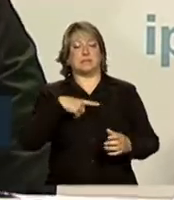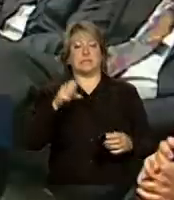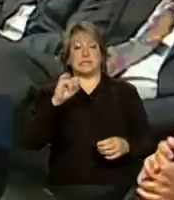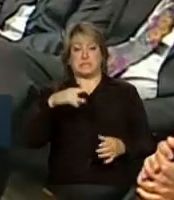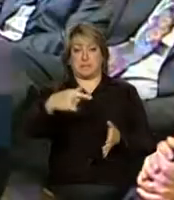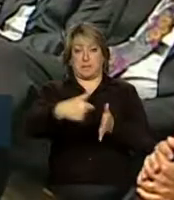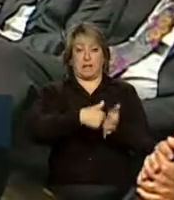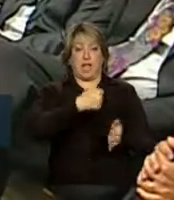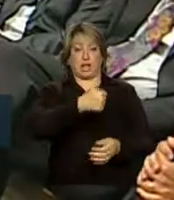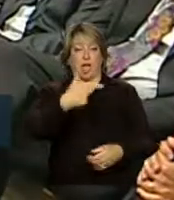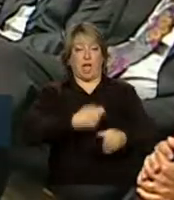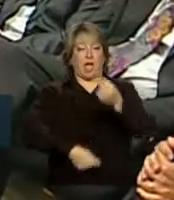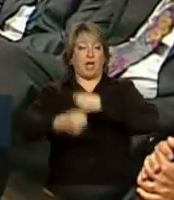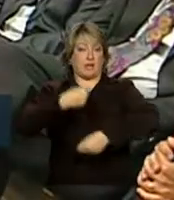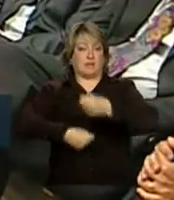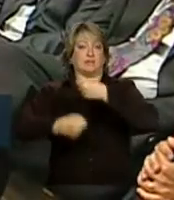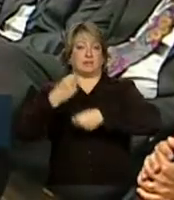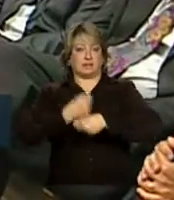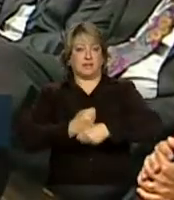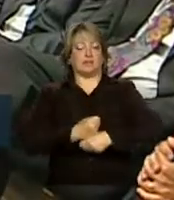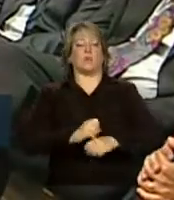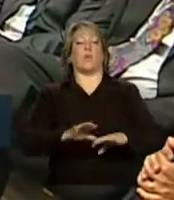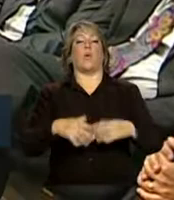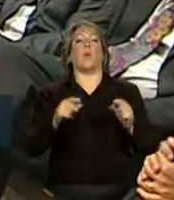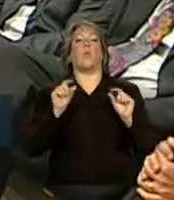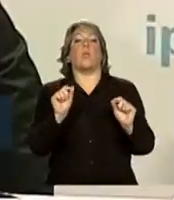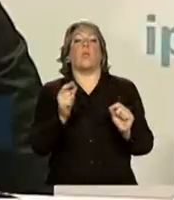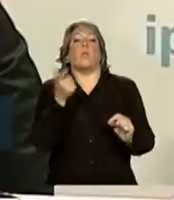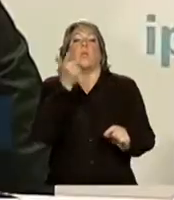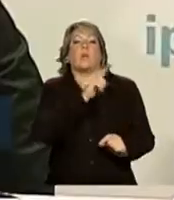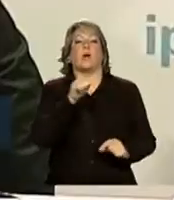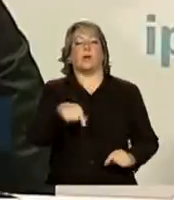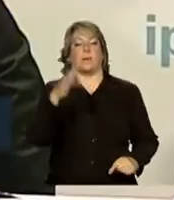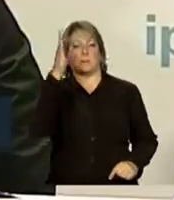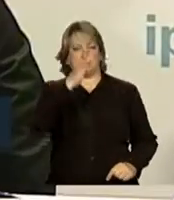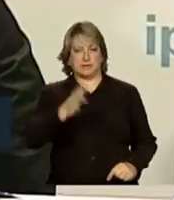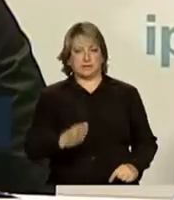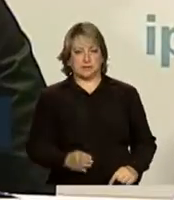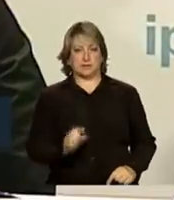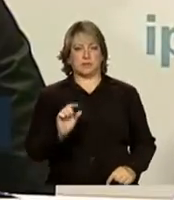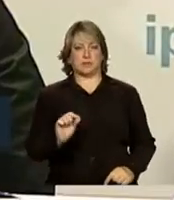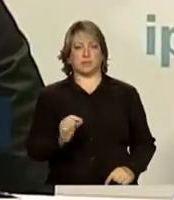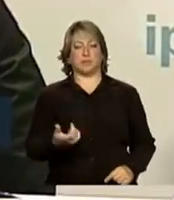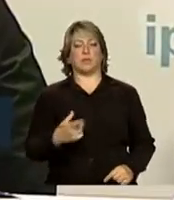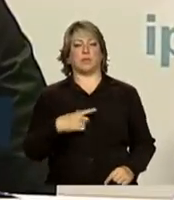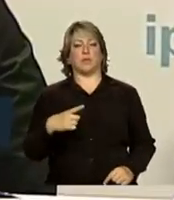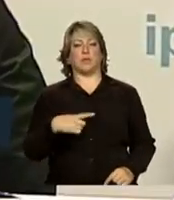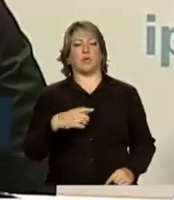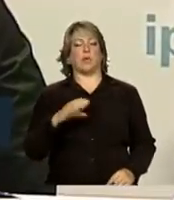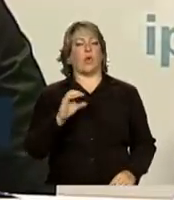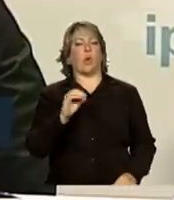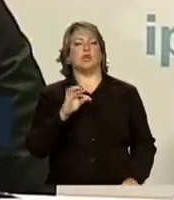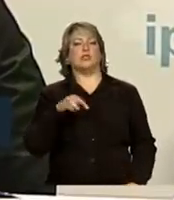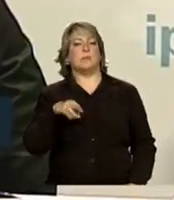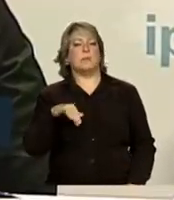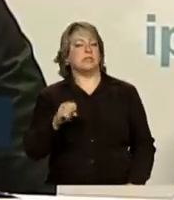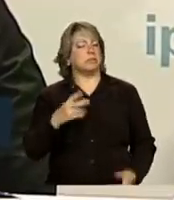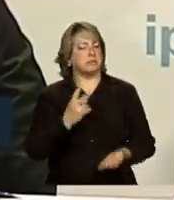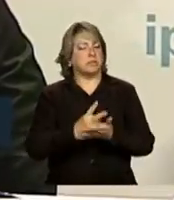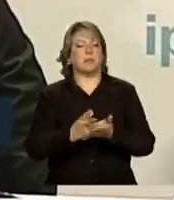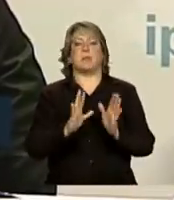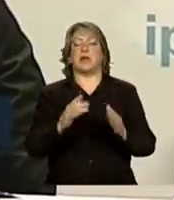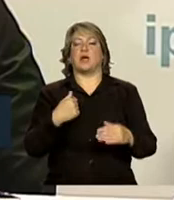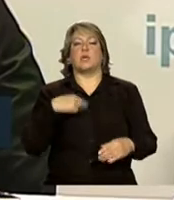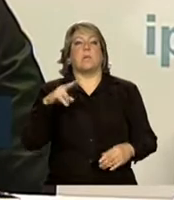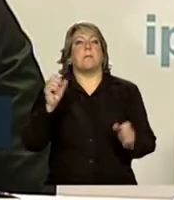perguntassem há 12 anos atrás o que aconteceria com o Brasil, por mais otimista que eu fosse, eu nunca